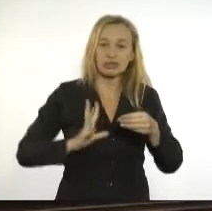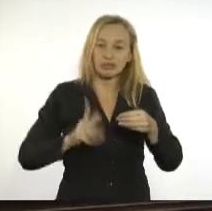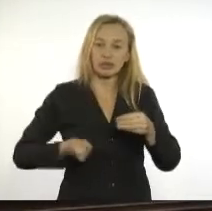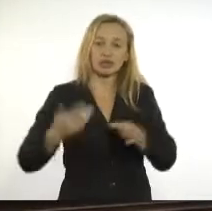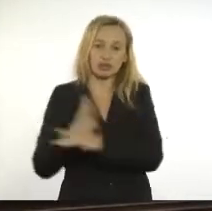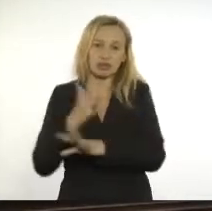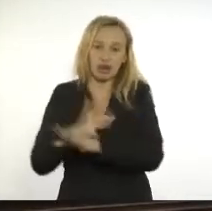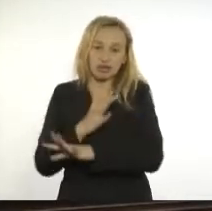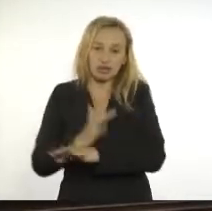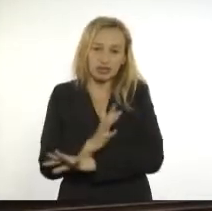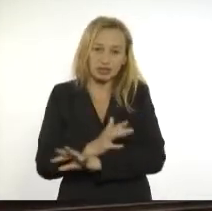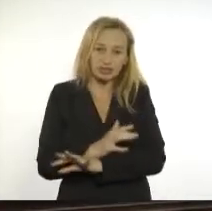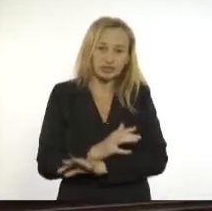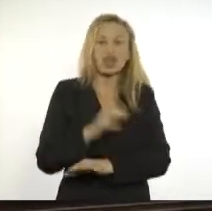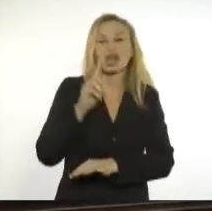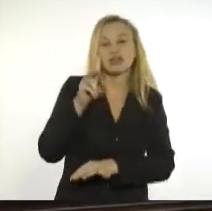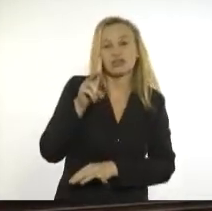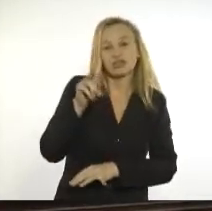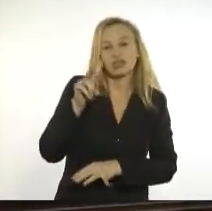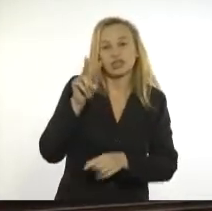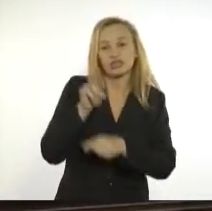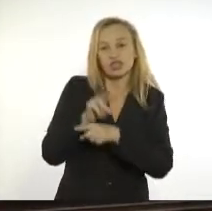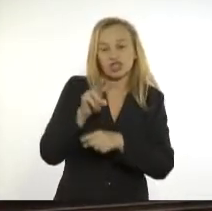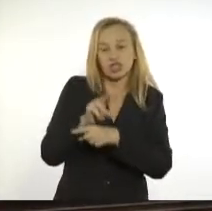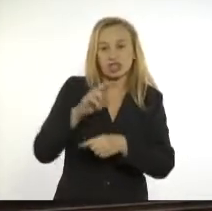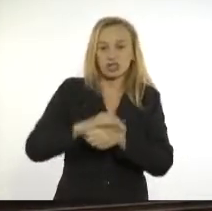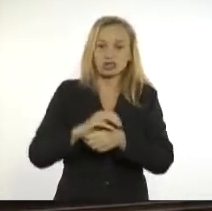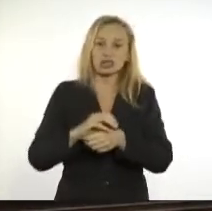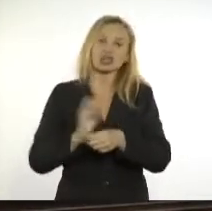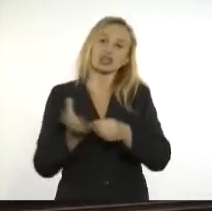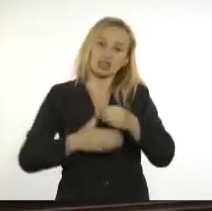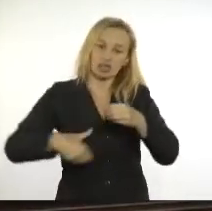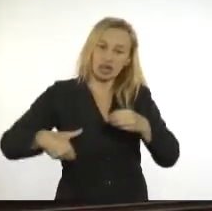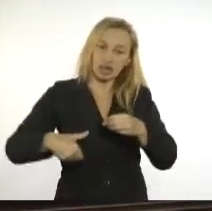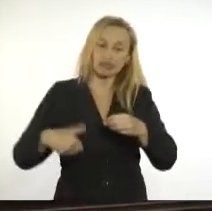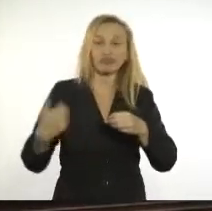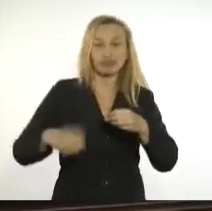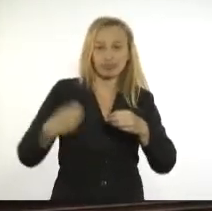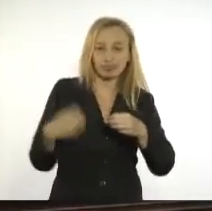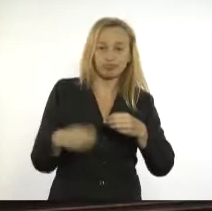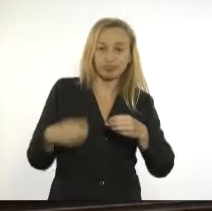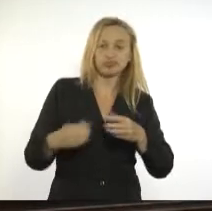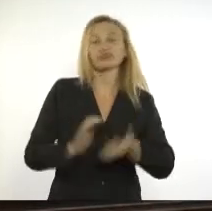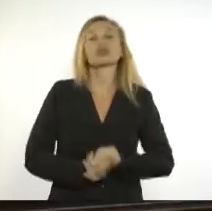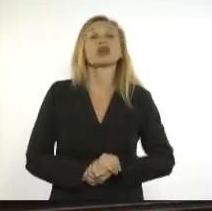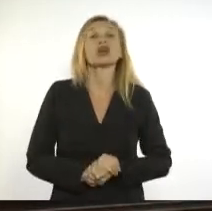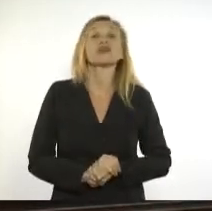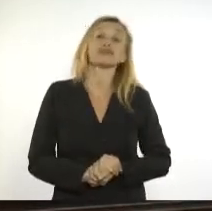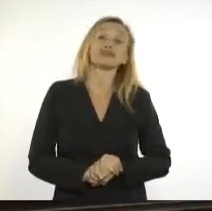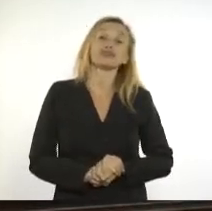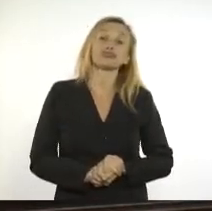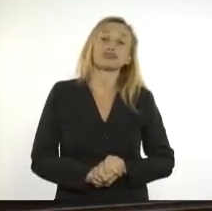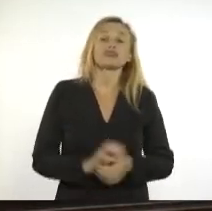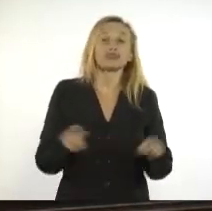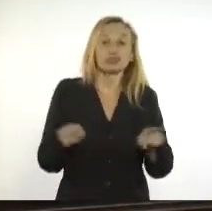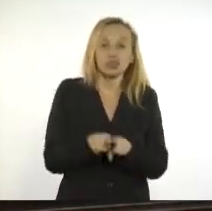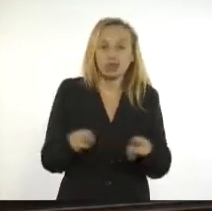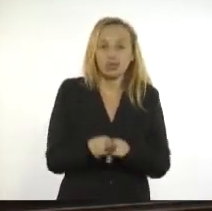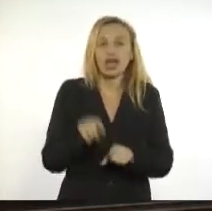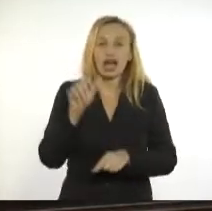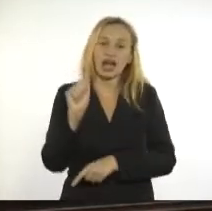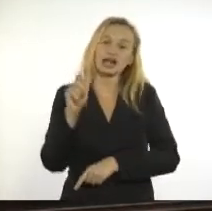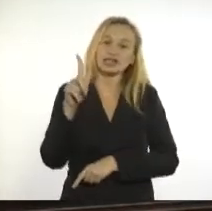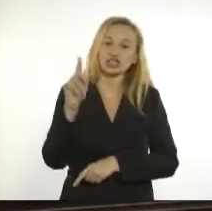trabalha se não for por demanda, ou seja, se não for provocada. Em compensação, a Genersa, que foi loteada ao